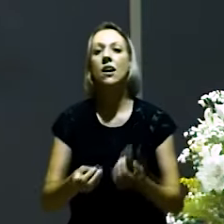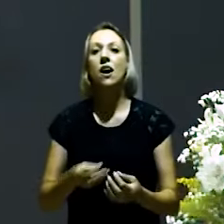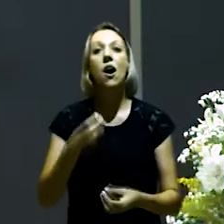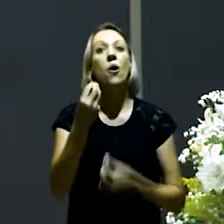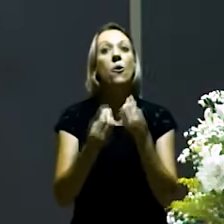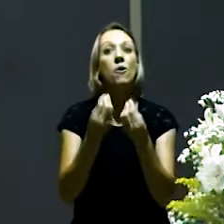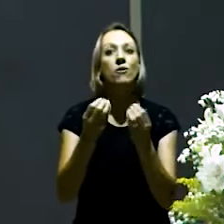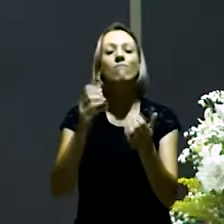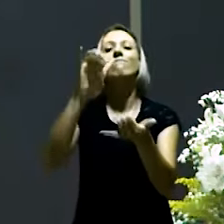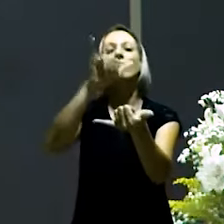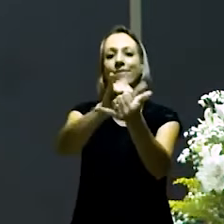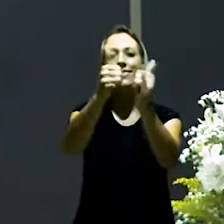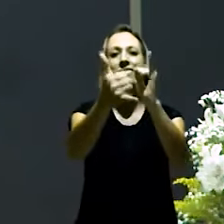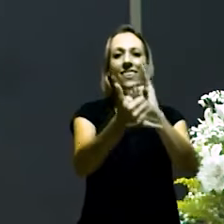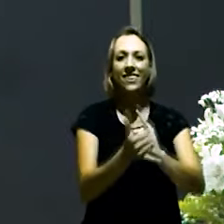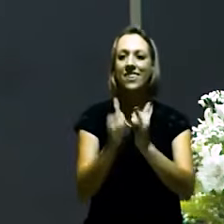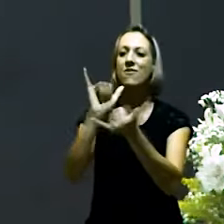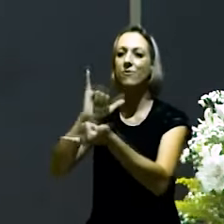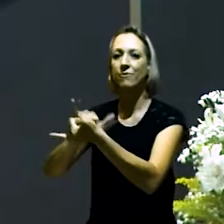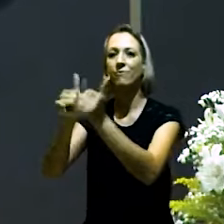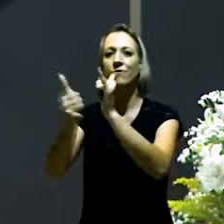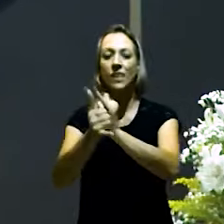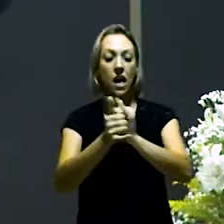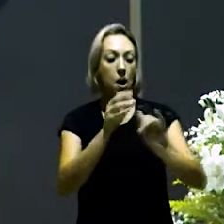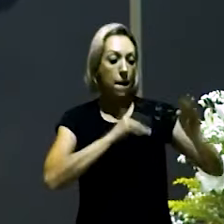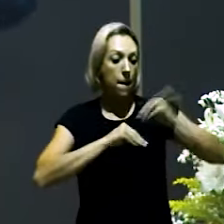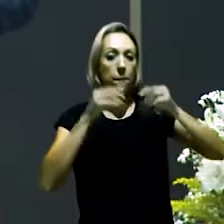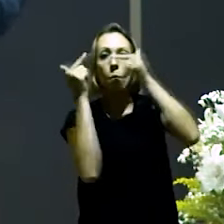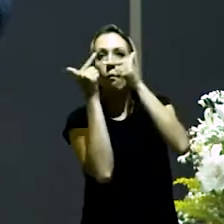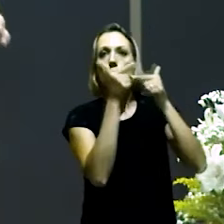perdoando todos os nossos pecados.